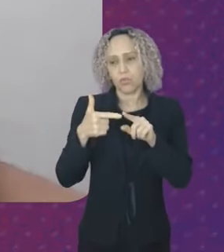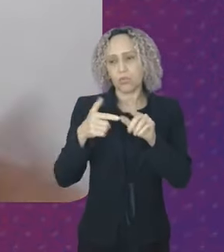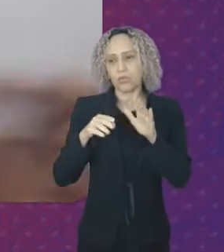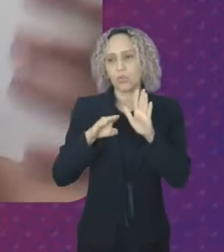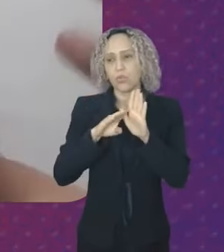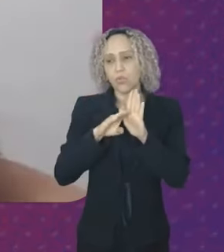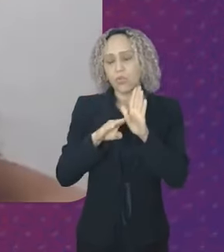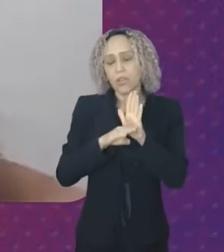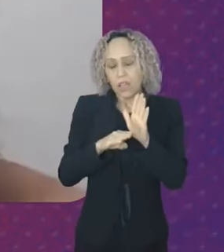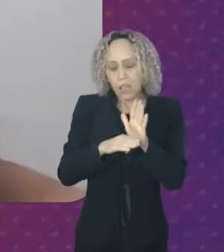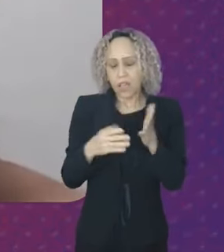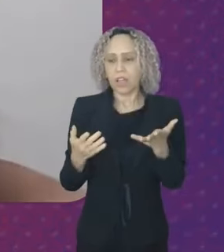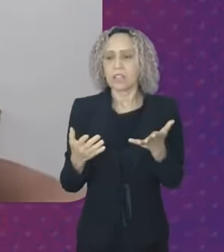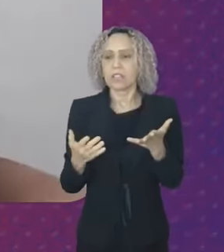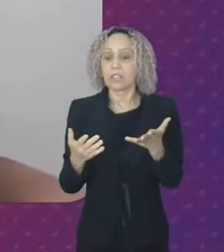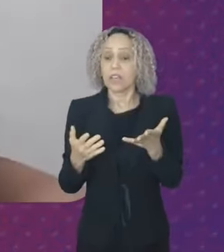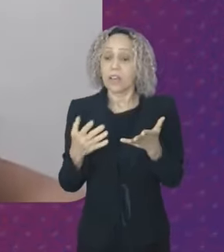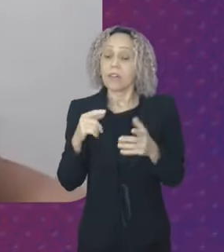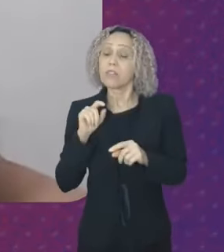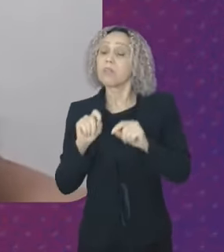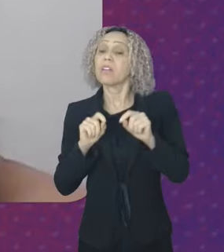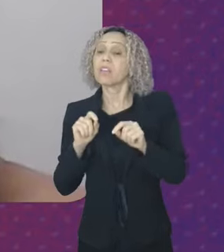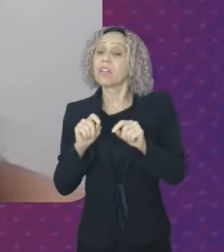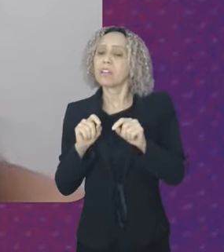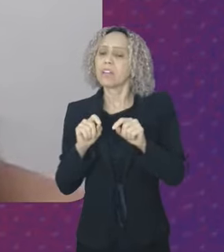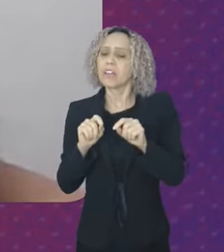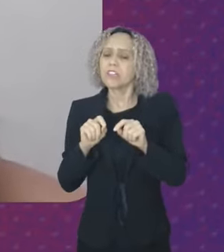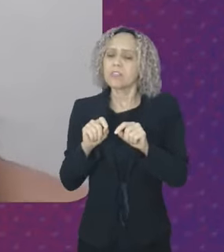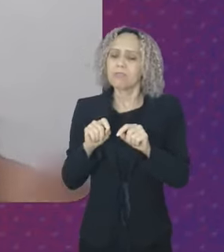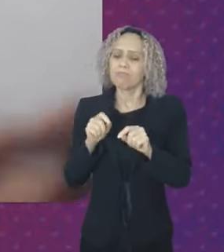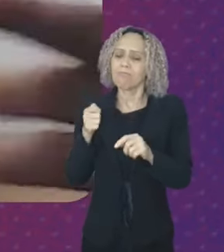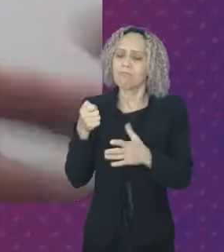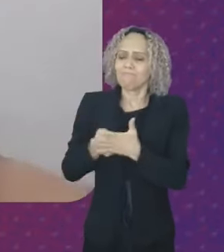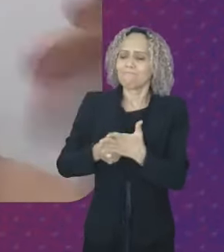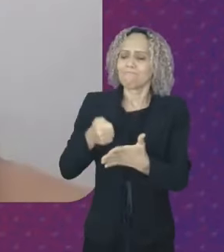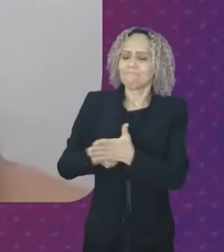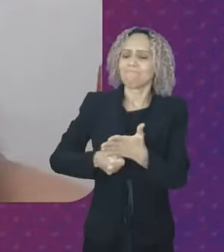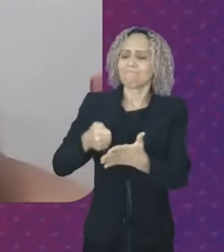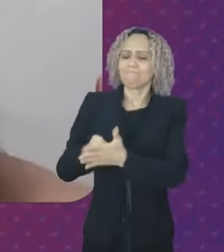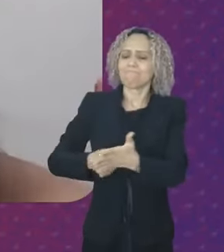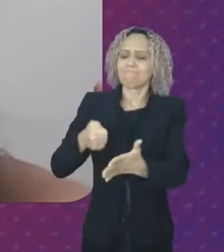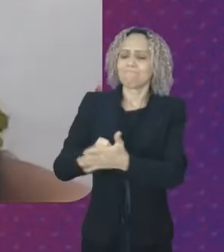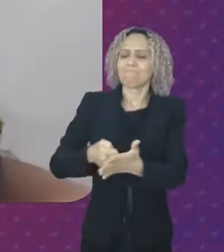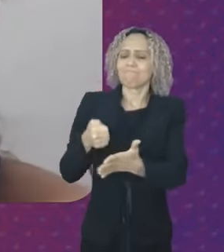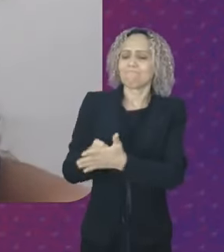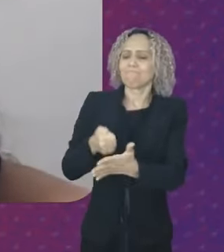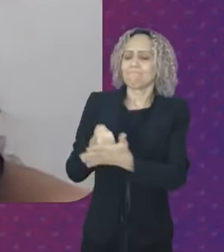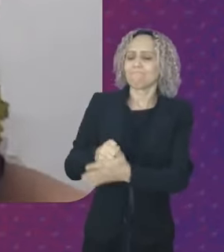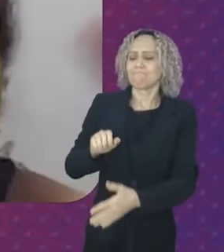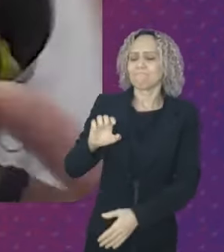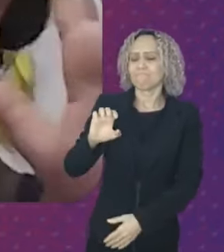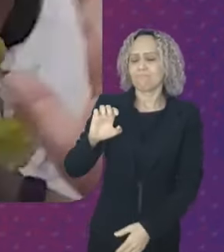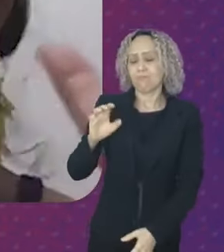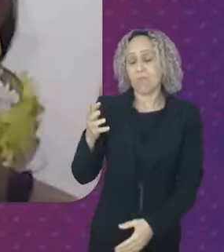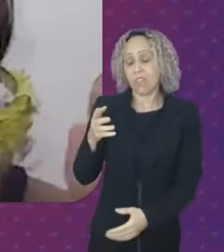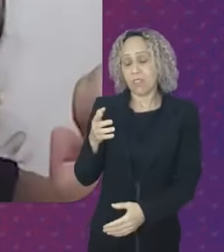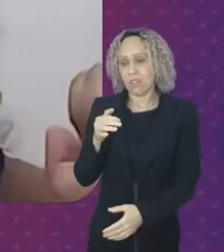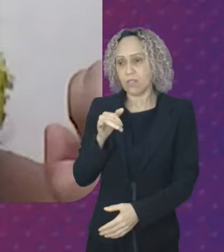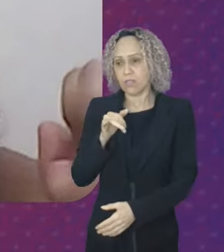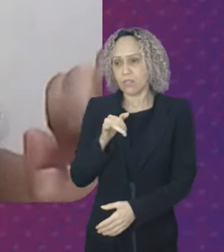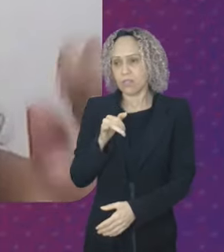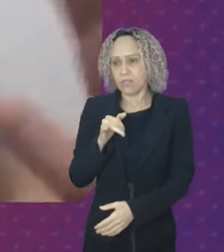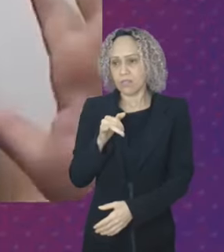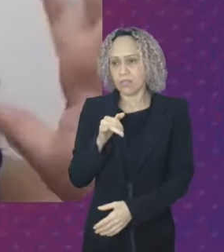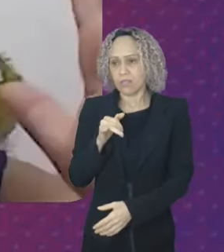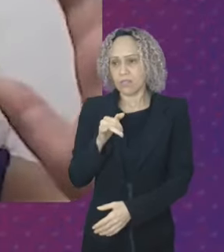na tentativa, inclusive, de fragilizar a campanha do ex-presidente, agora a gente